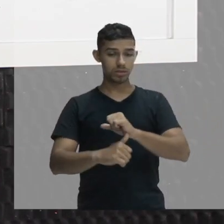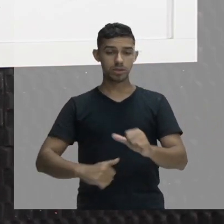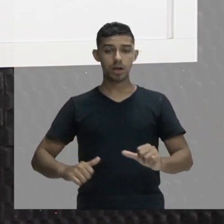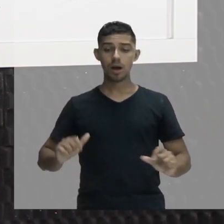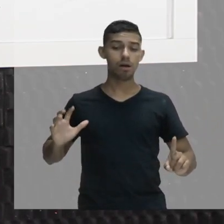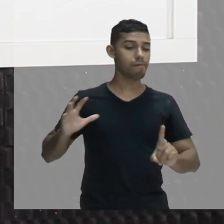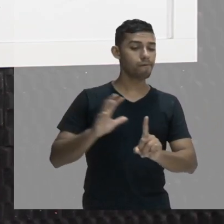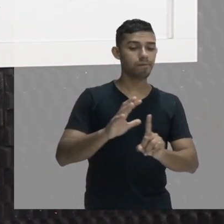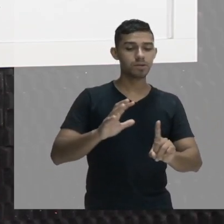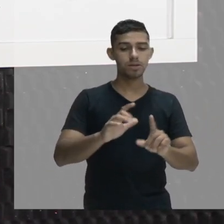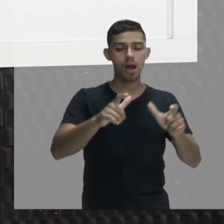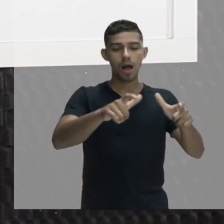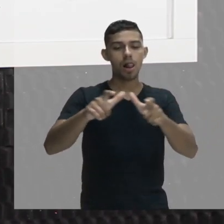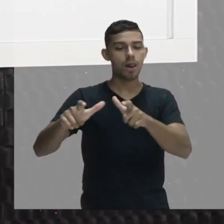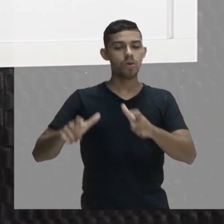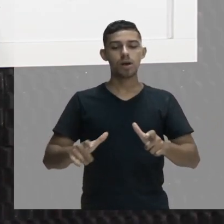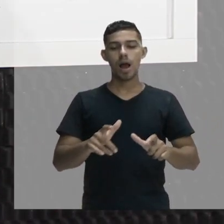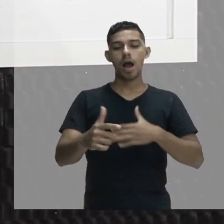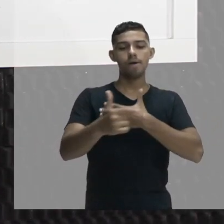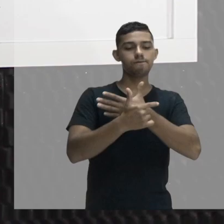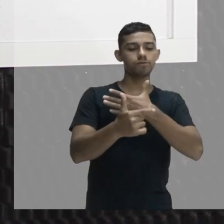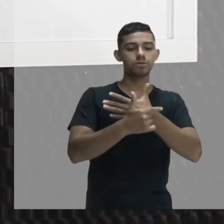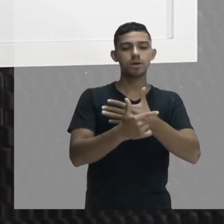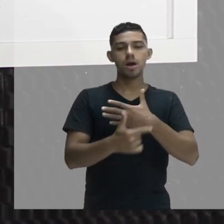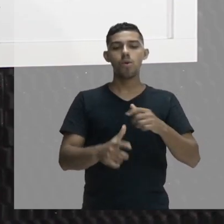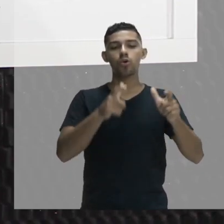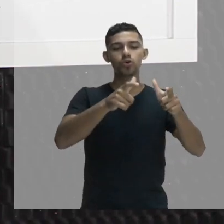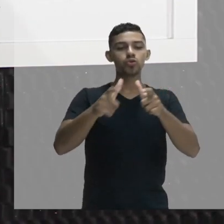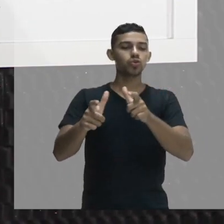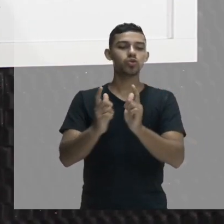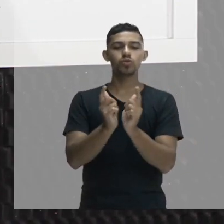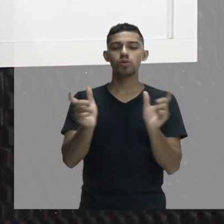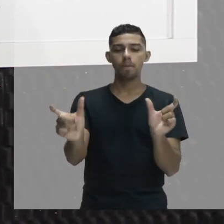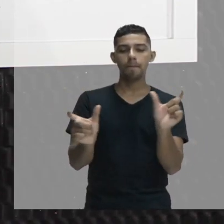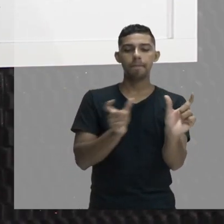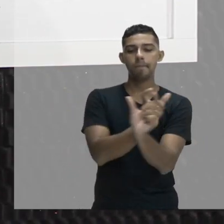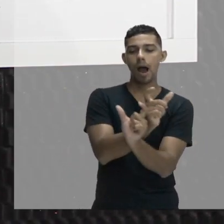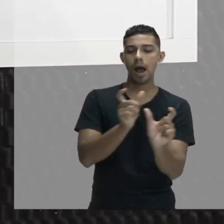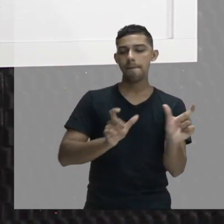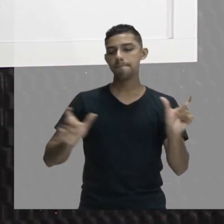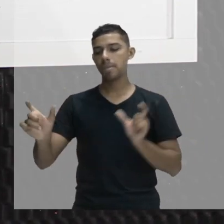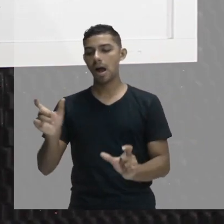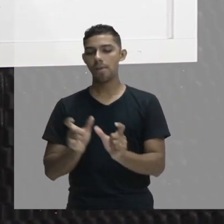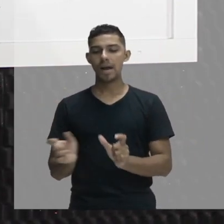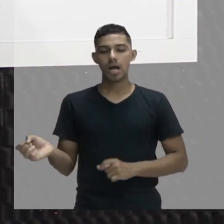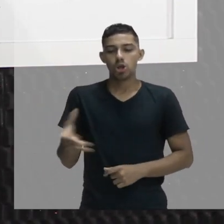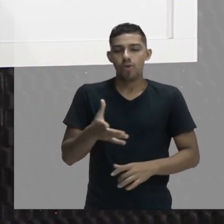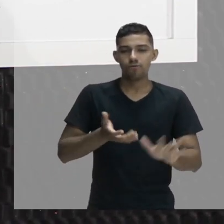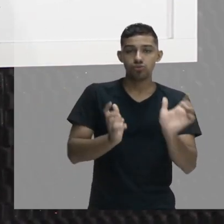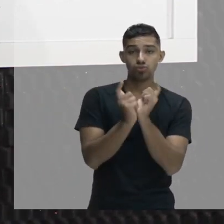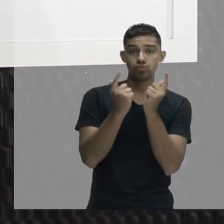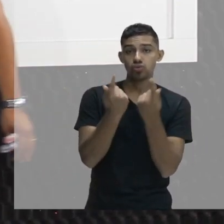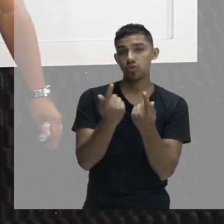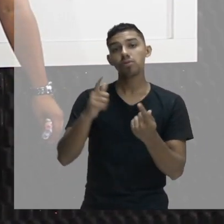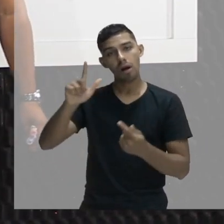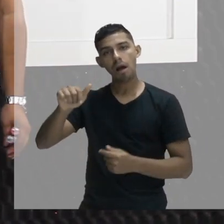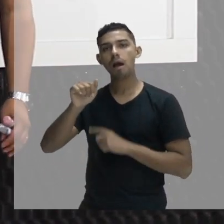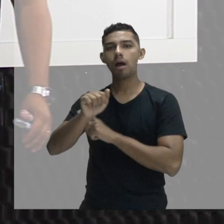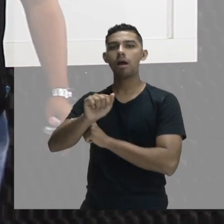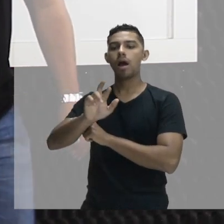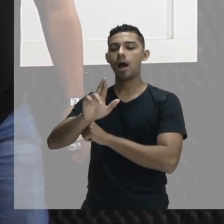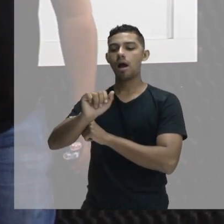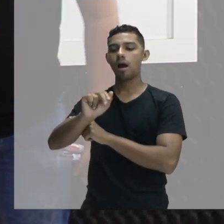de lugar no grupo influenciar, formar um outro grupo, você já tem um problema de